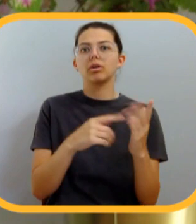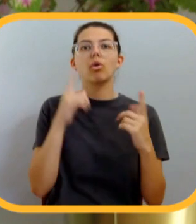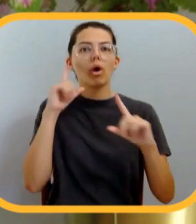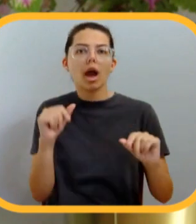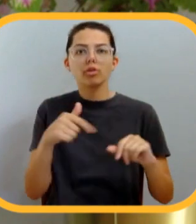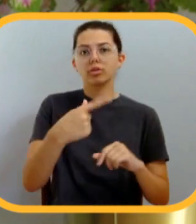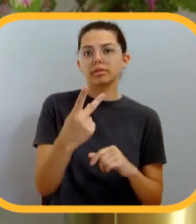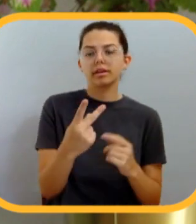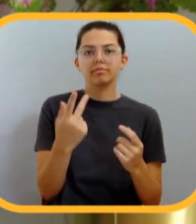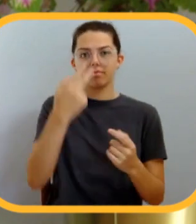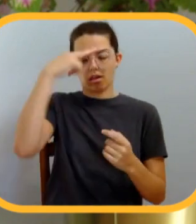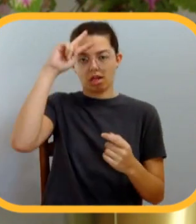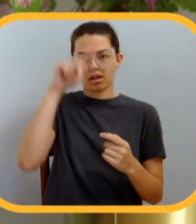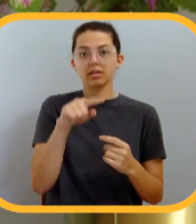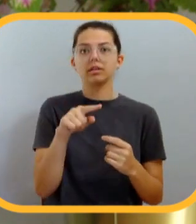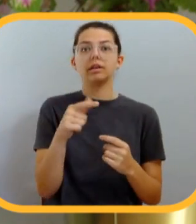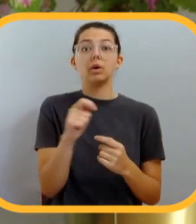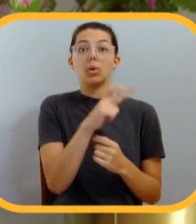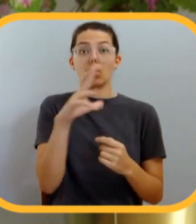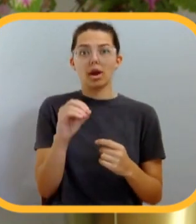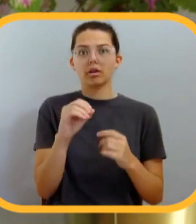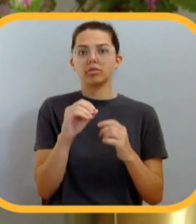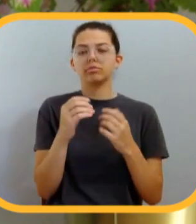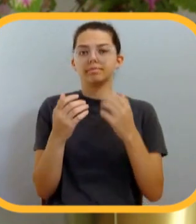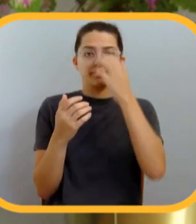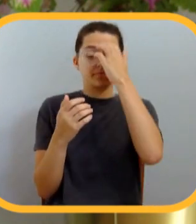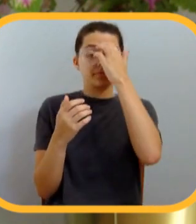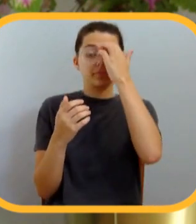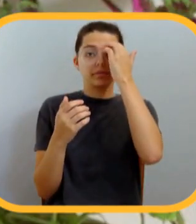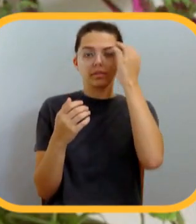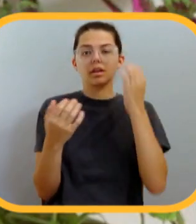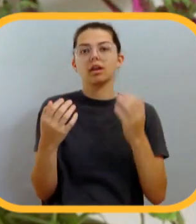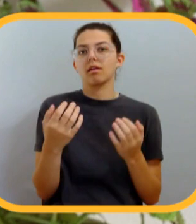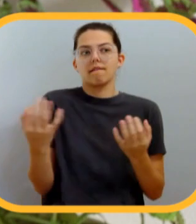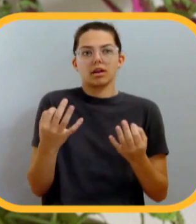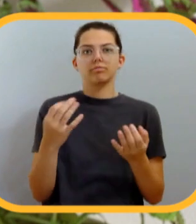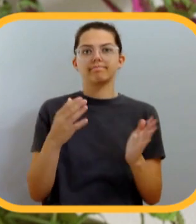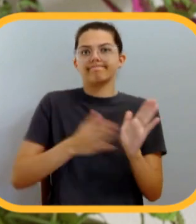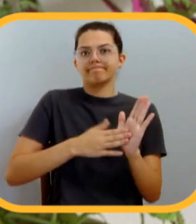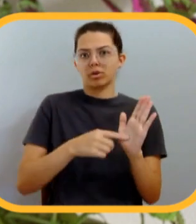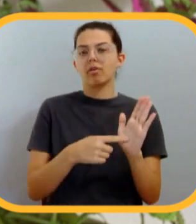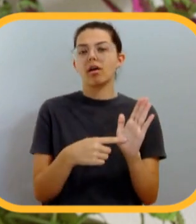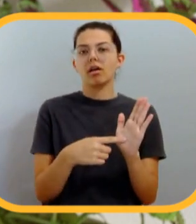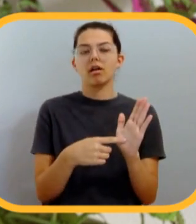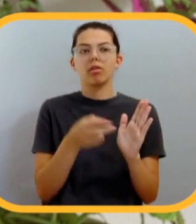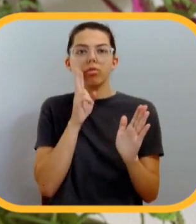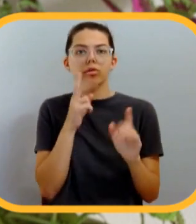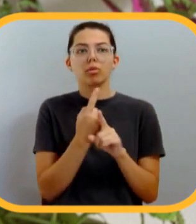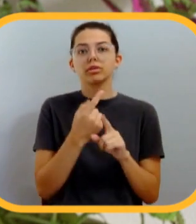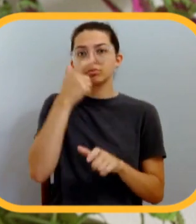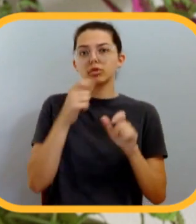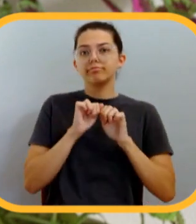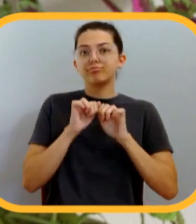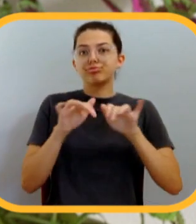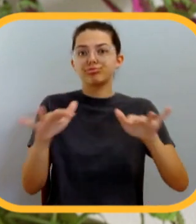a publicar uma notícia, uma rádio, uma televisão. O alcance daquele erro fica de certa forma, se for no impresso, está ali,